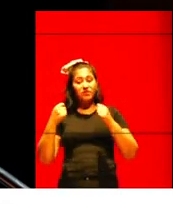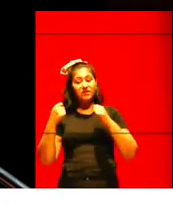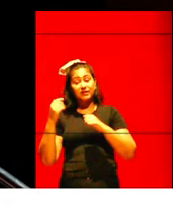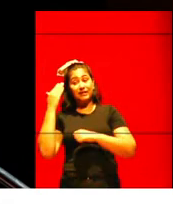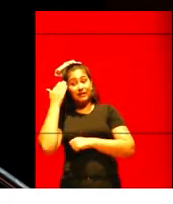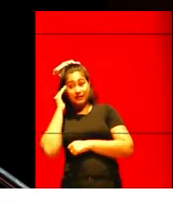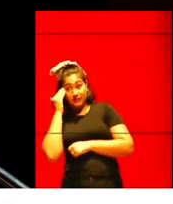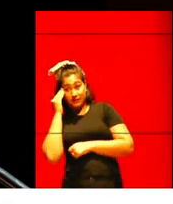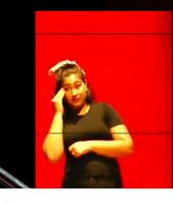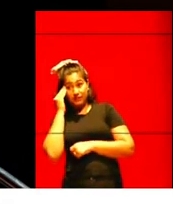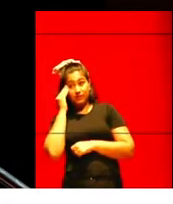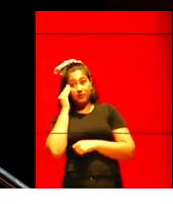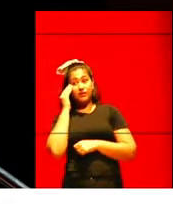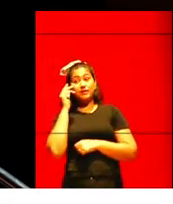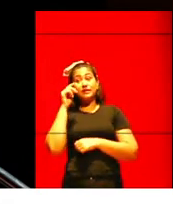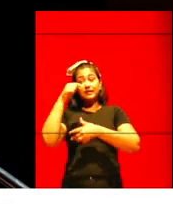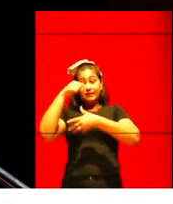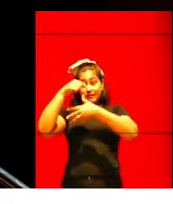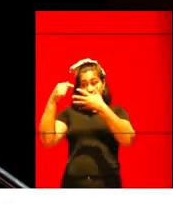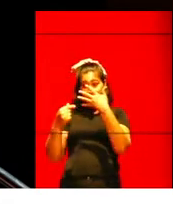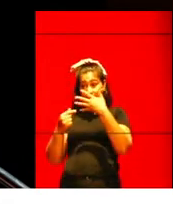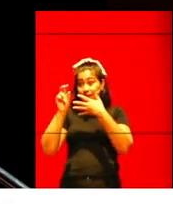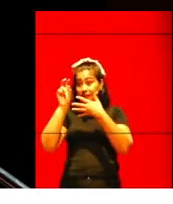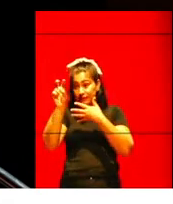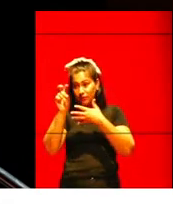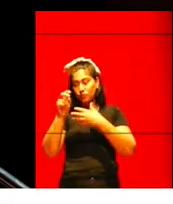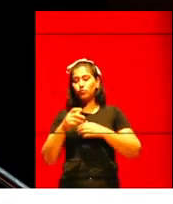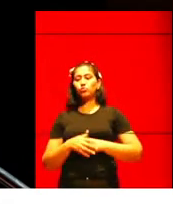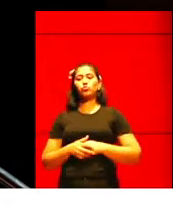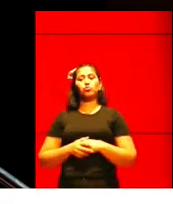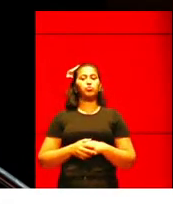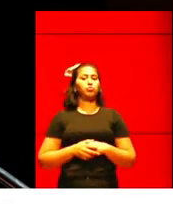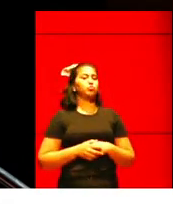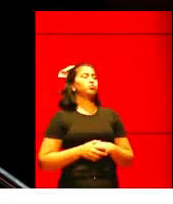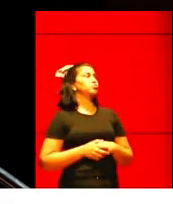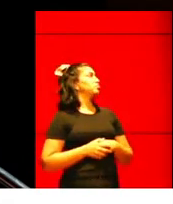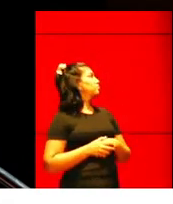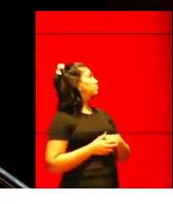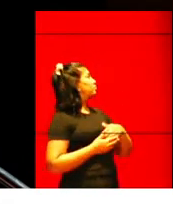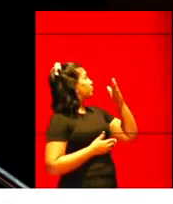pelo menos 5 deles. Vejam que eu coloquei aqui 5.